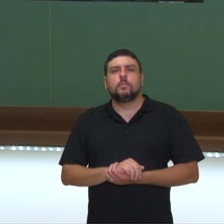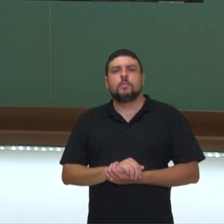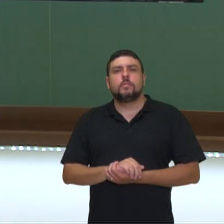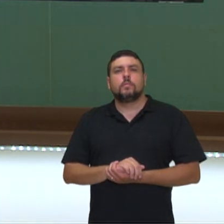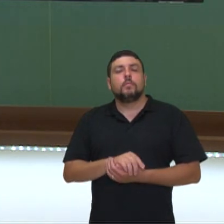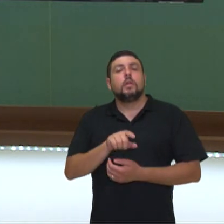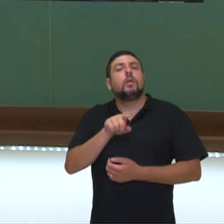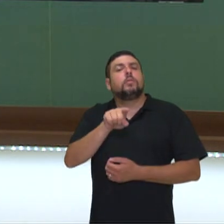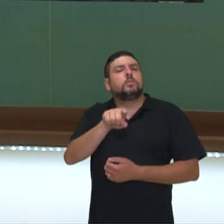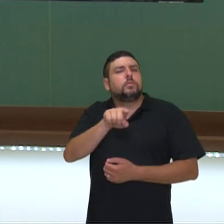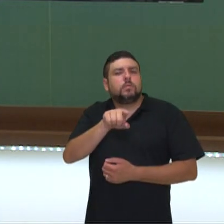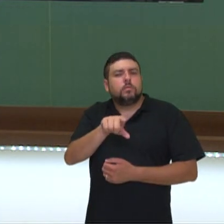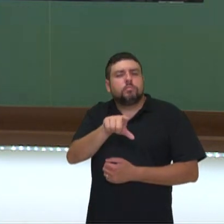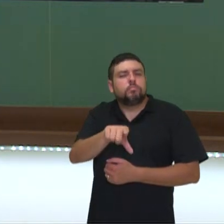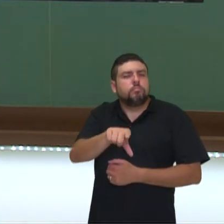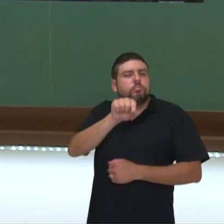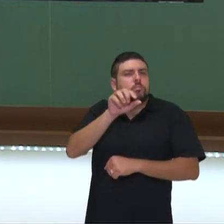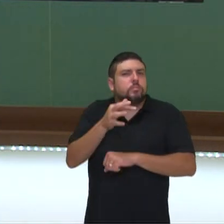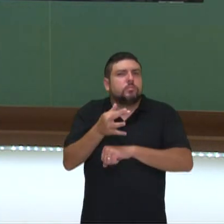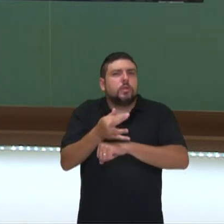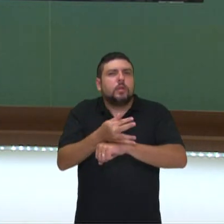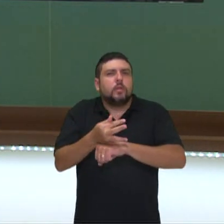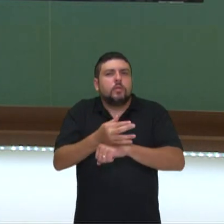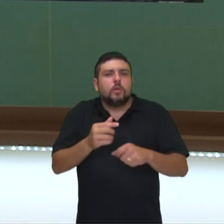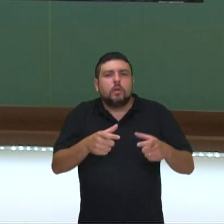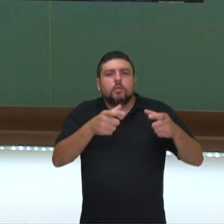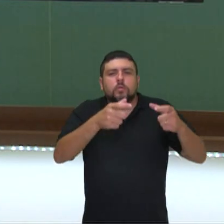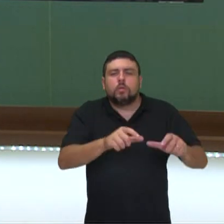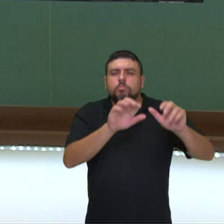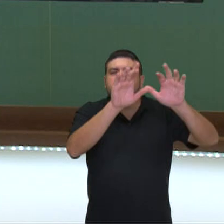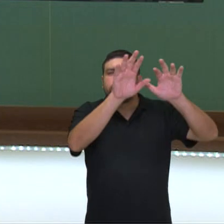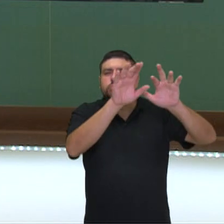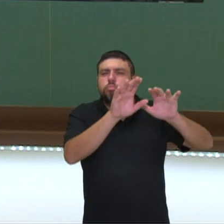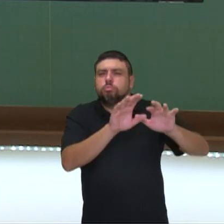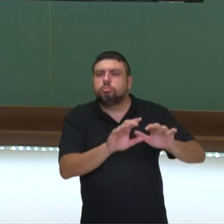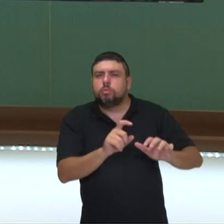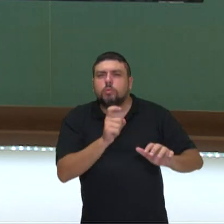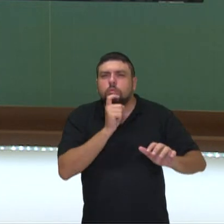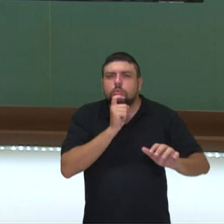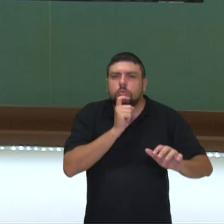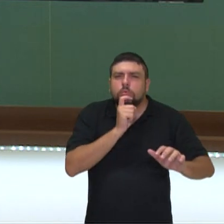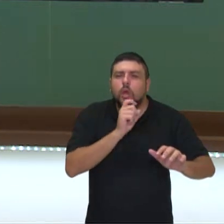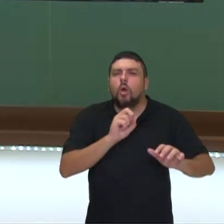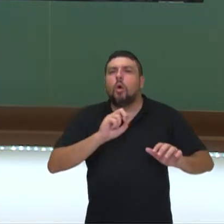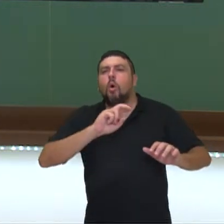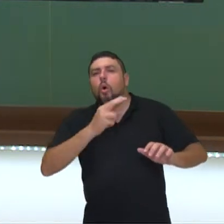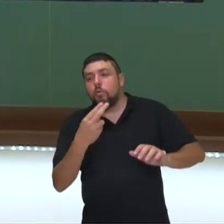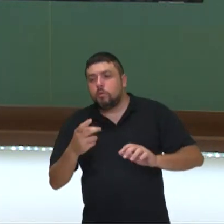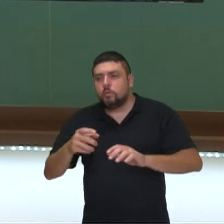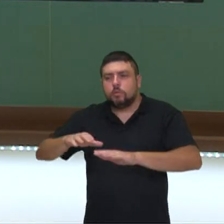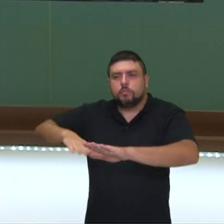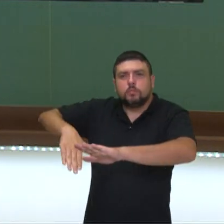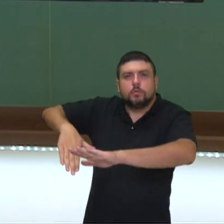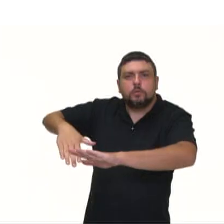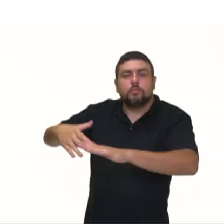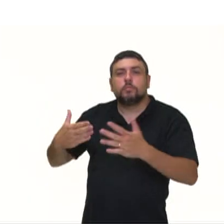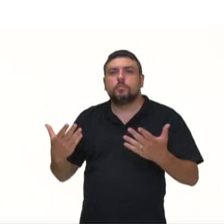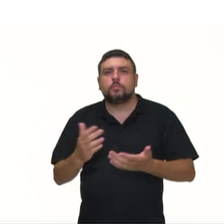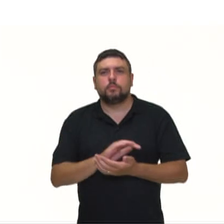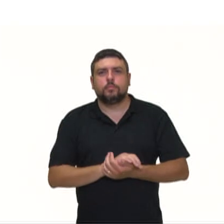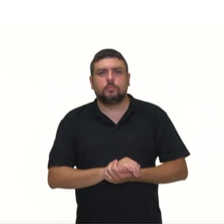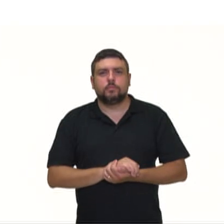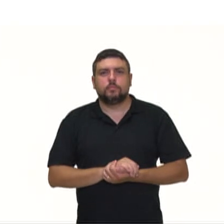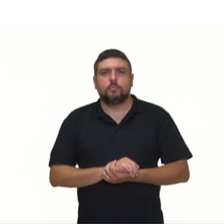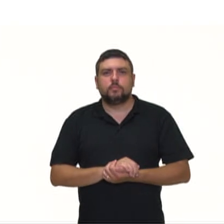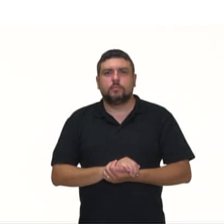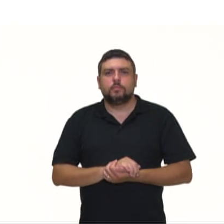preferiria passar as suas férias num lugar nevoso, né, com muita neve, ou na praia? At the beach. Eu